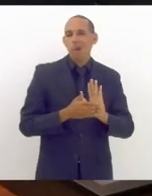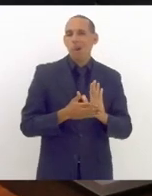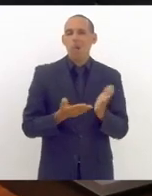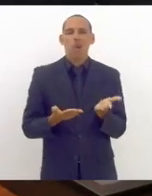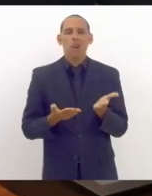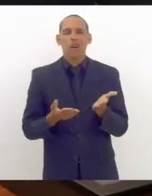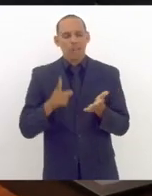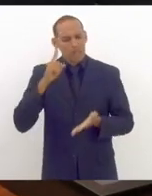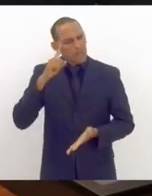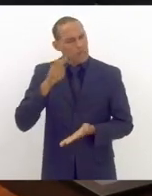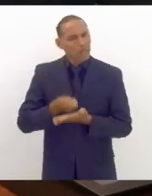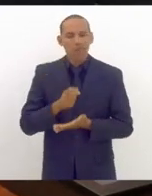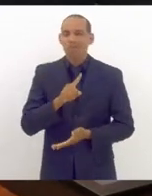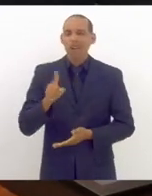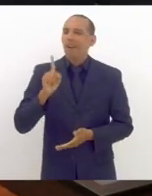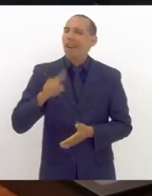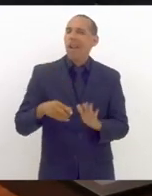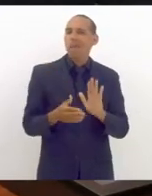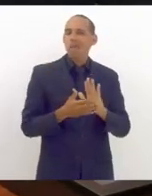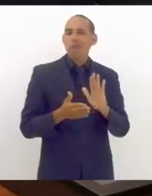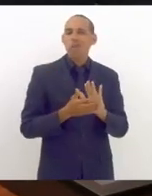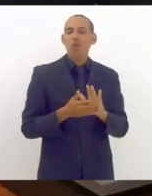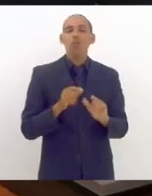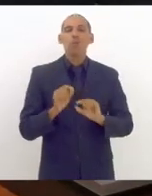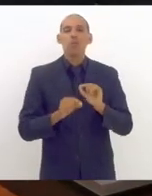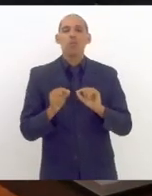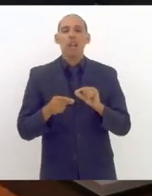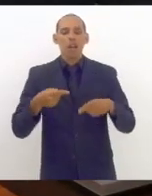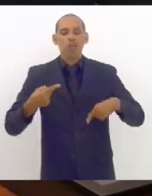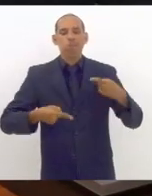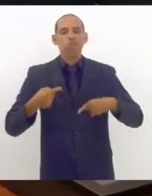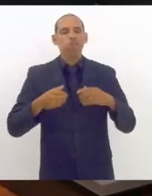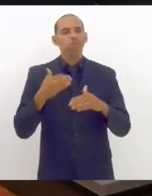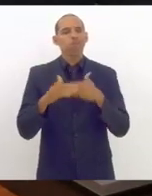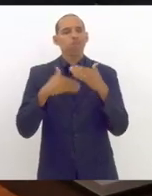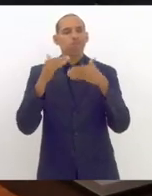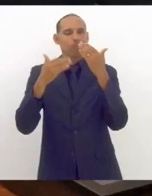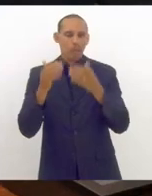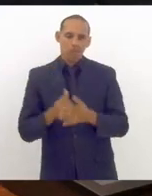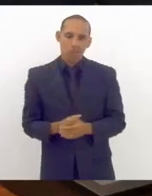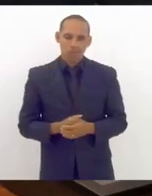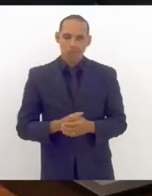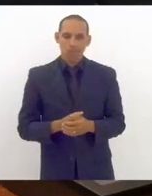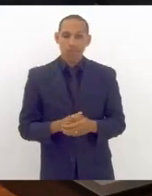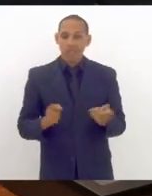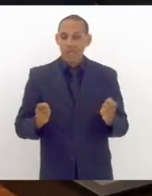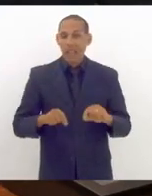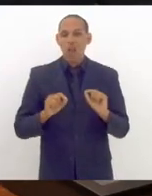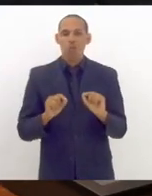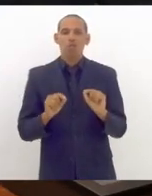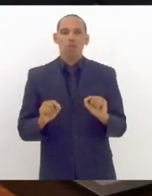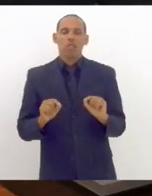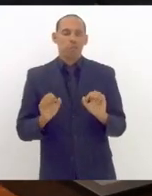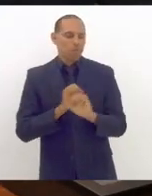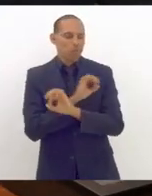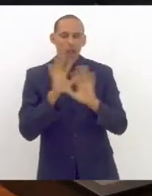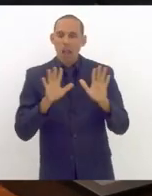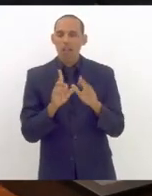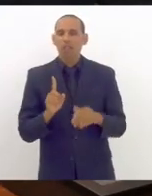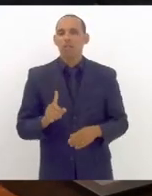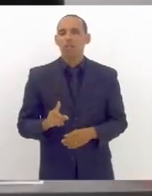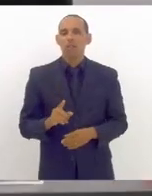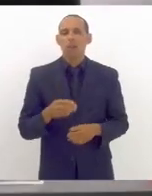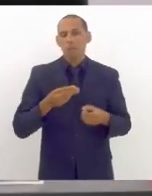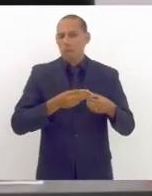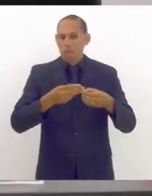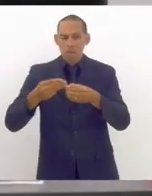uma definição e muito mais uma proposta de fazer com que a discussão avance e permitindo por óbvio que os